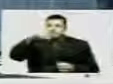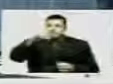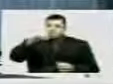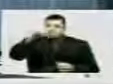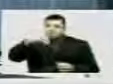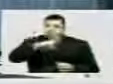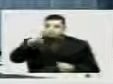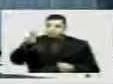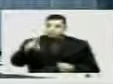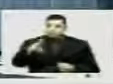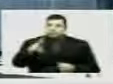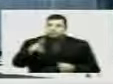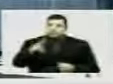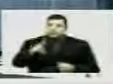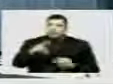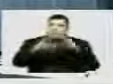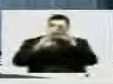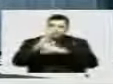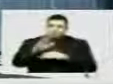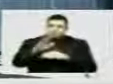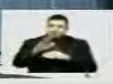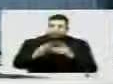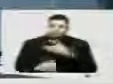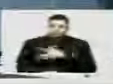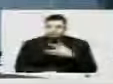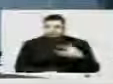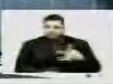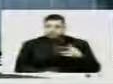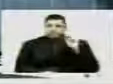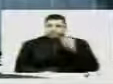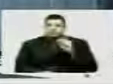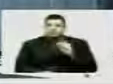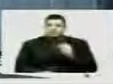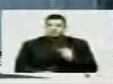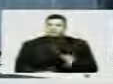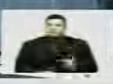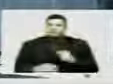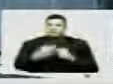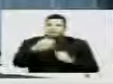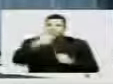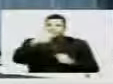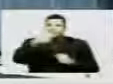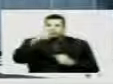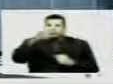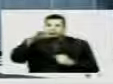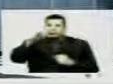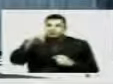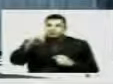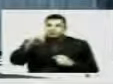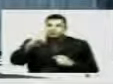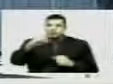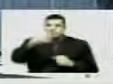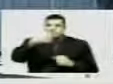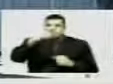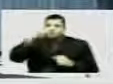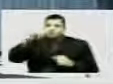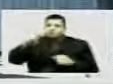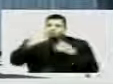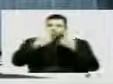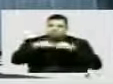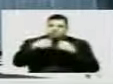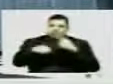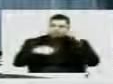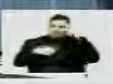170 milhões de reais a menos com saúde do que gastou em 2005. E nós